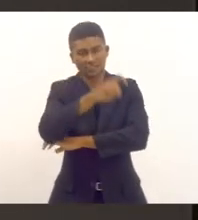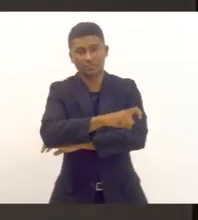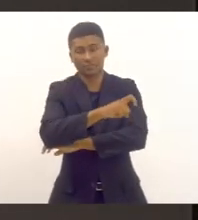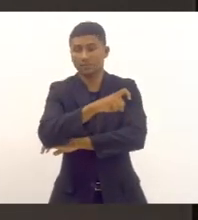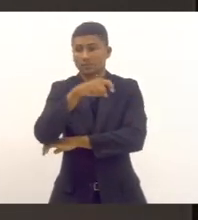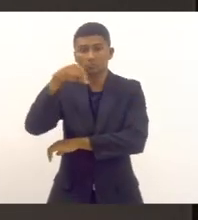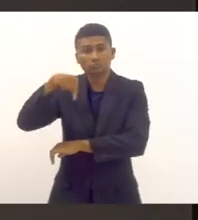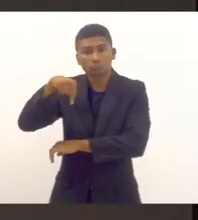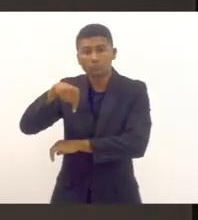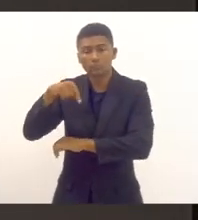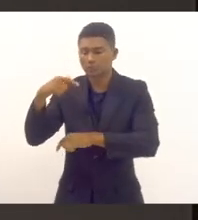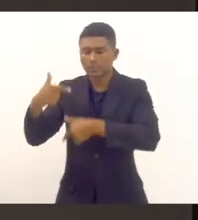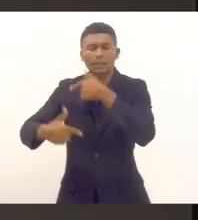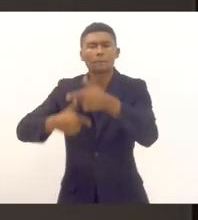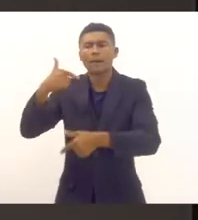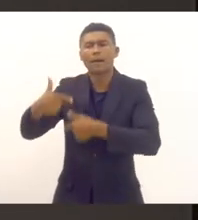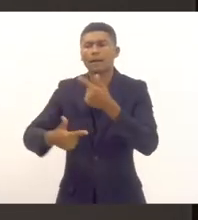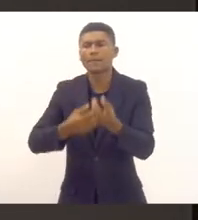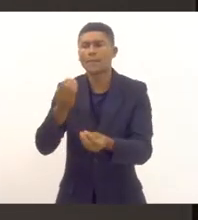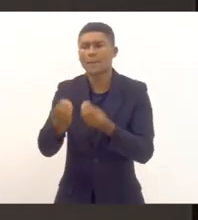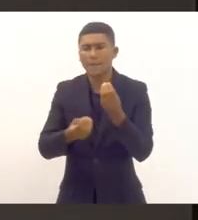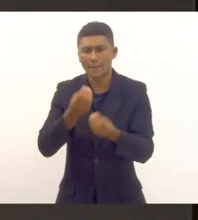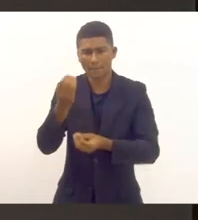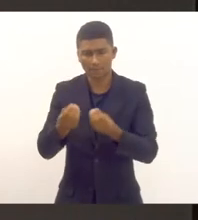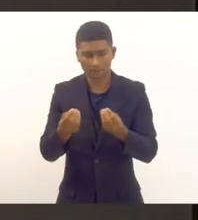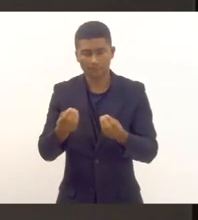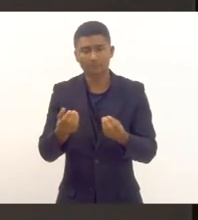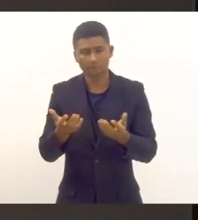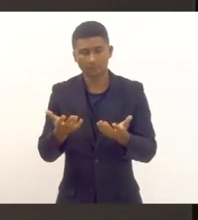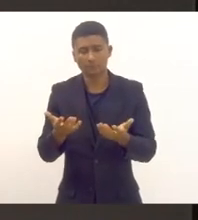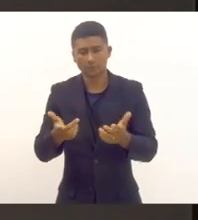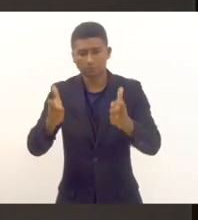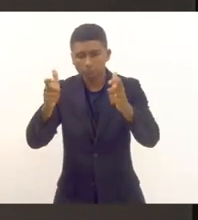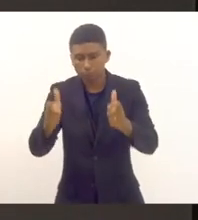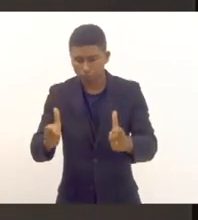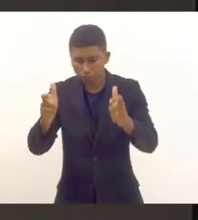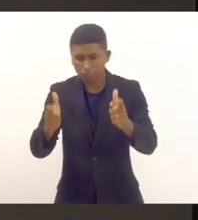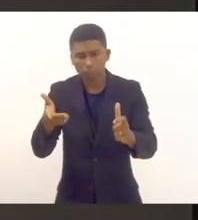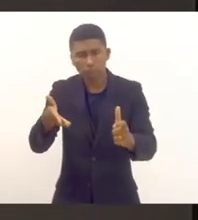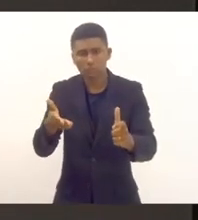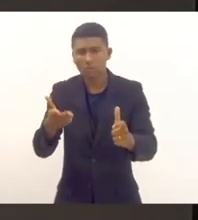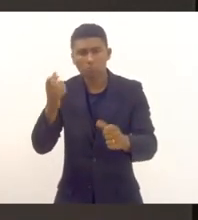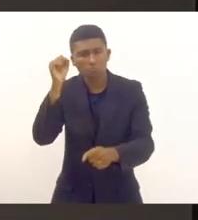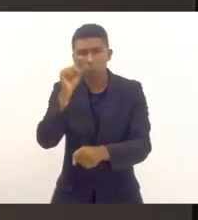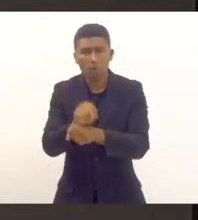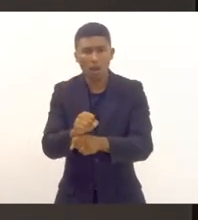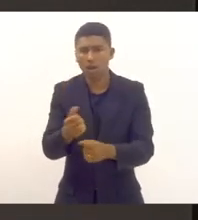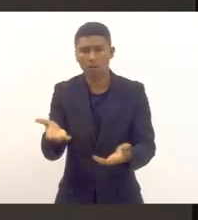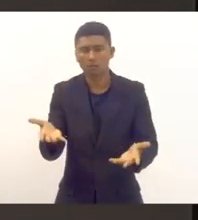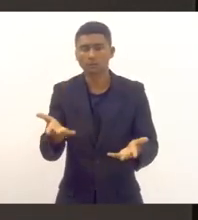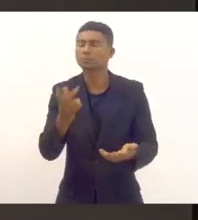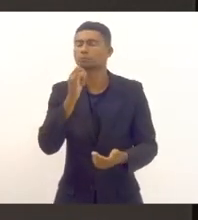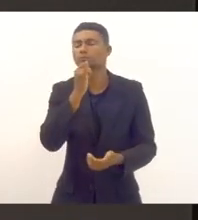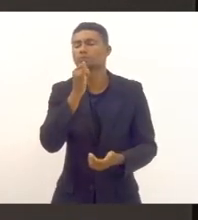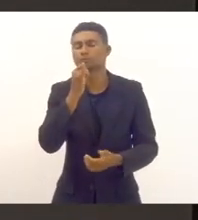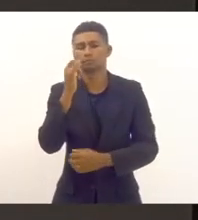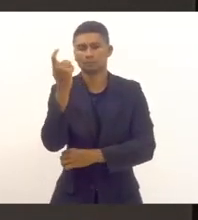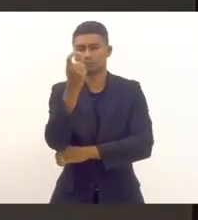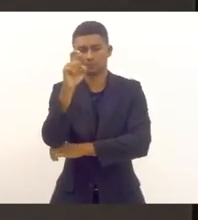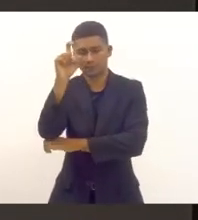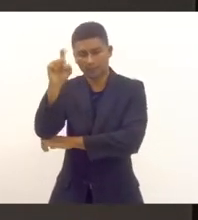estático, utilização de rodovias e vias públicas. O que acontece? Um guindaste,